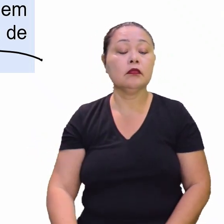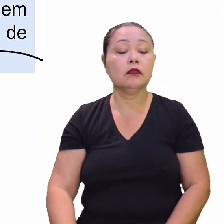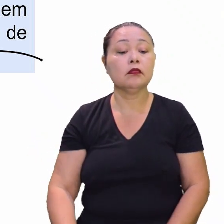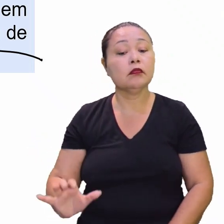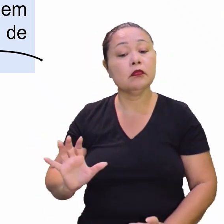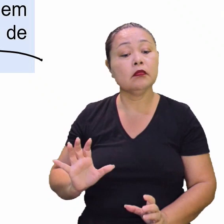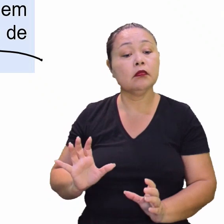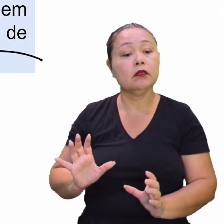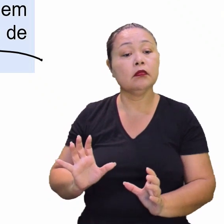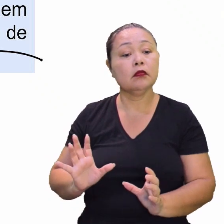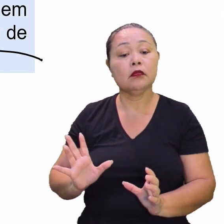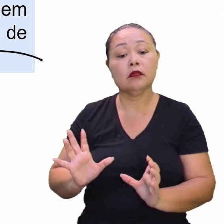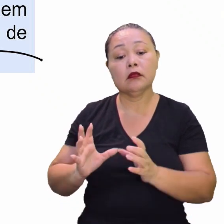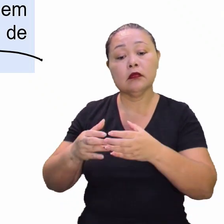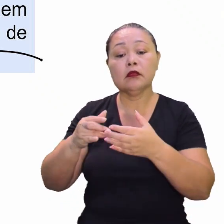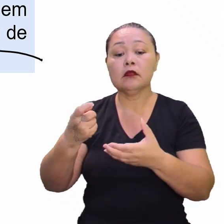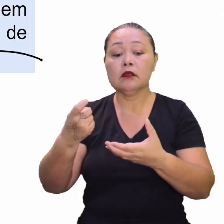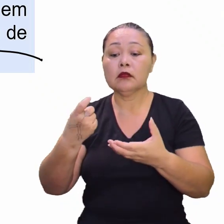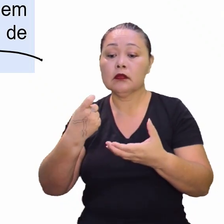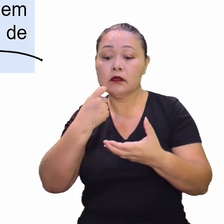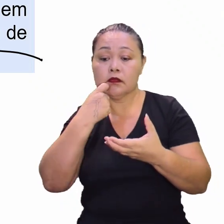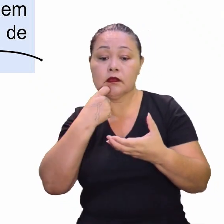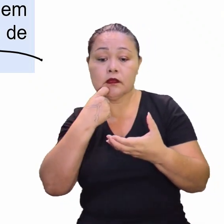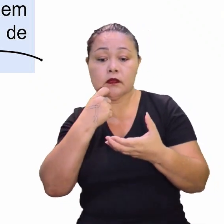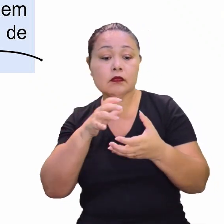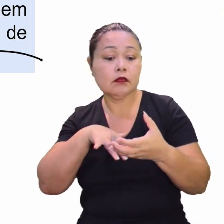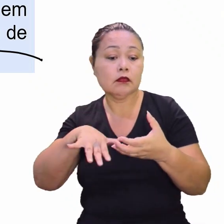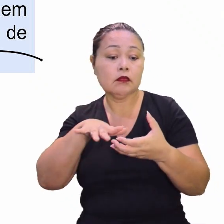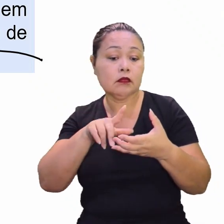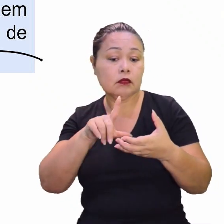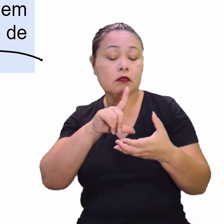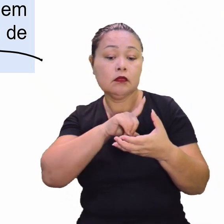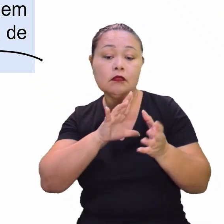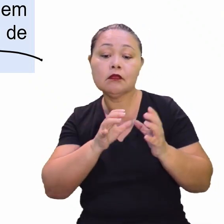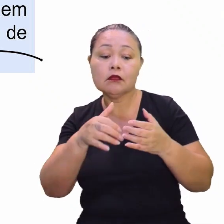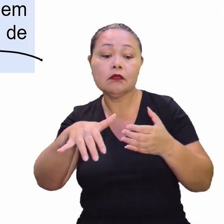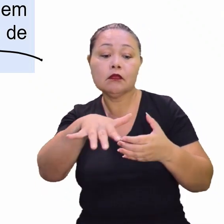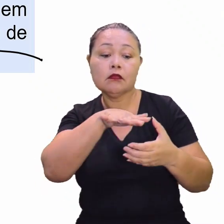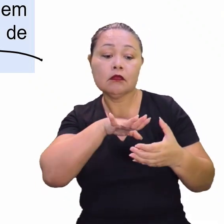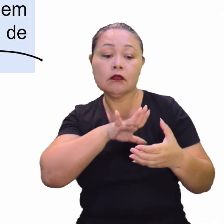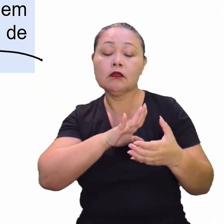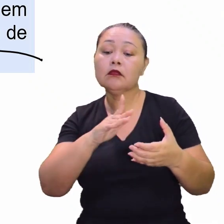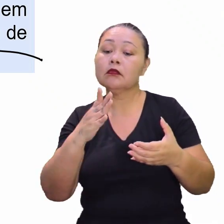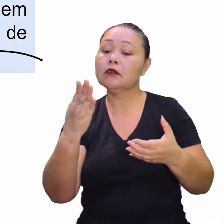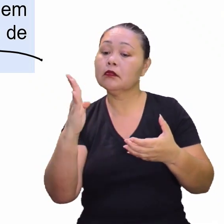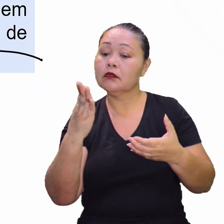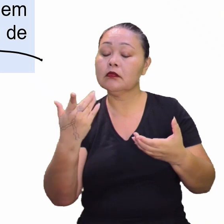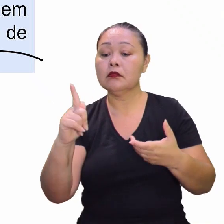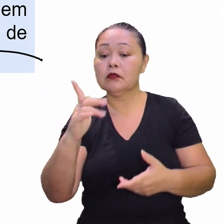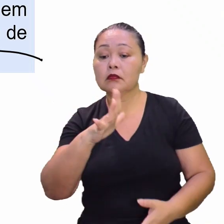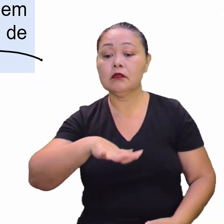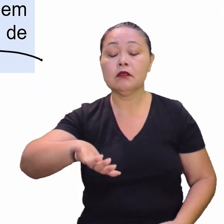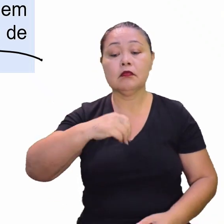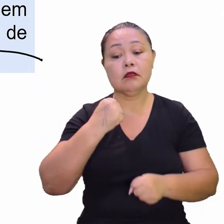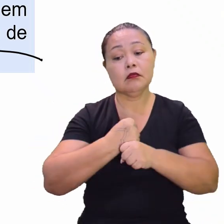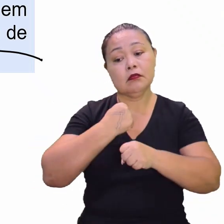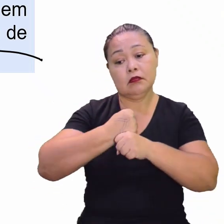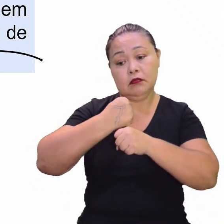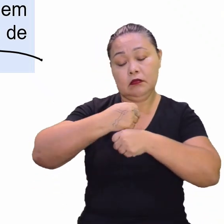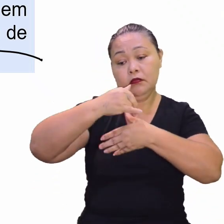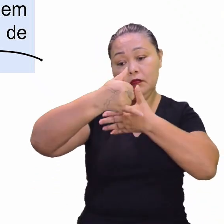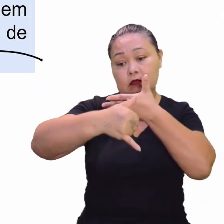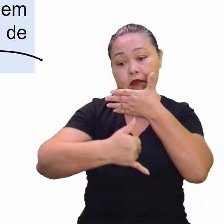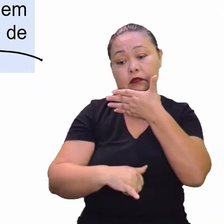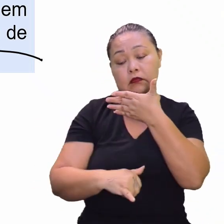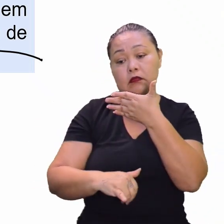aí. Conjunto de espécies de peixe, existe numa determinada região biogeográfica, com a construção, muitas das vezes,